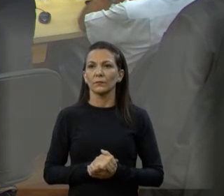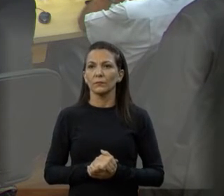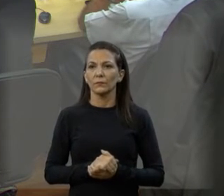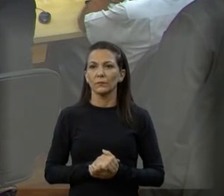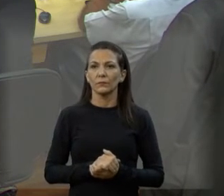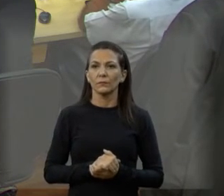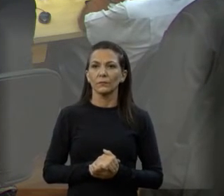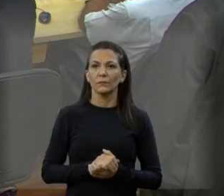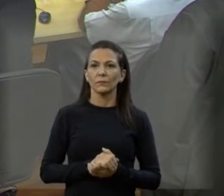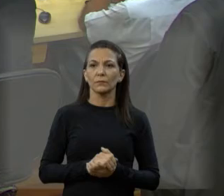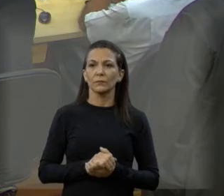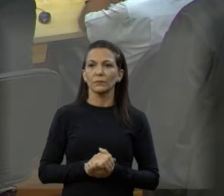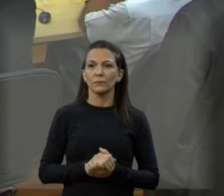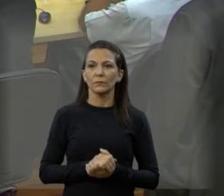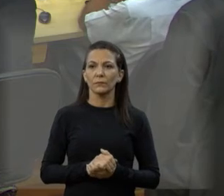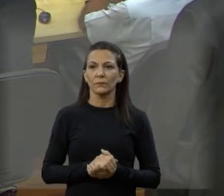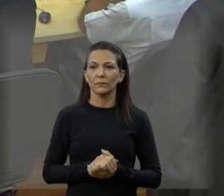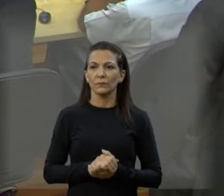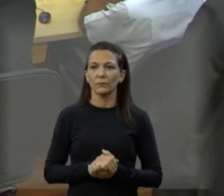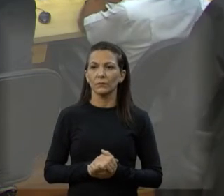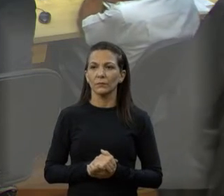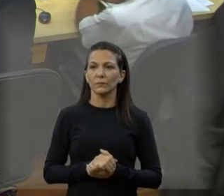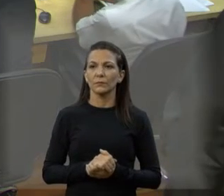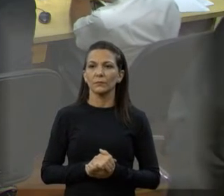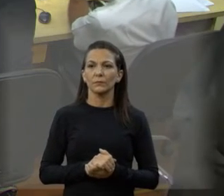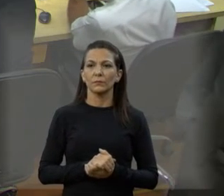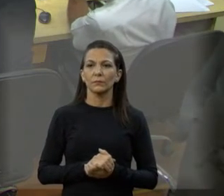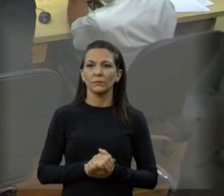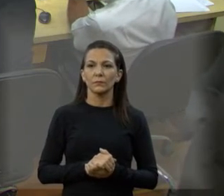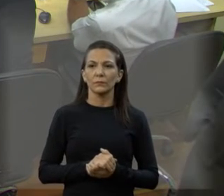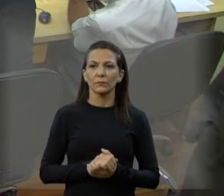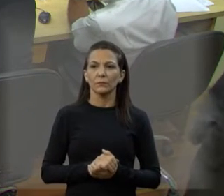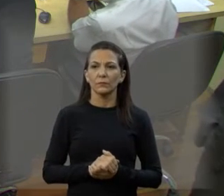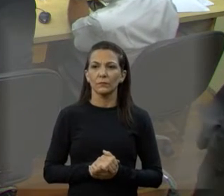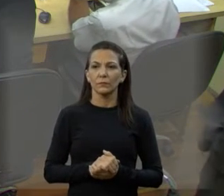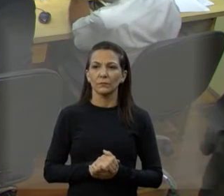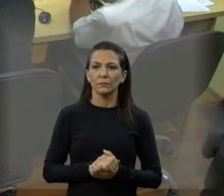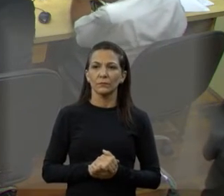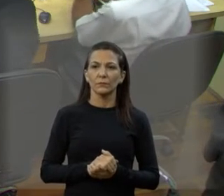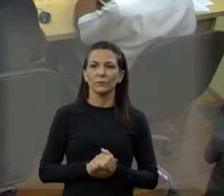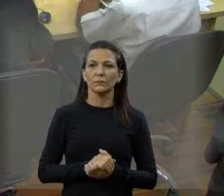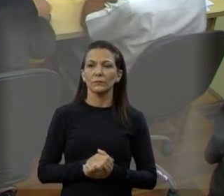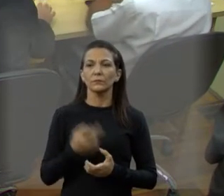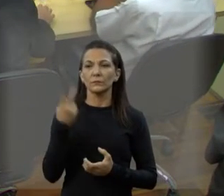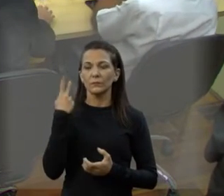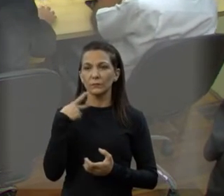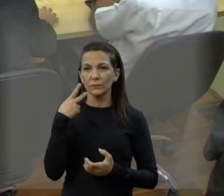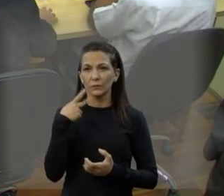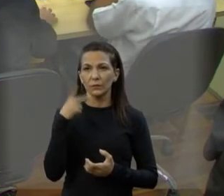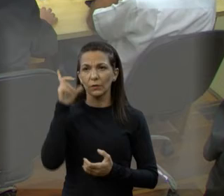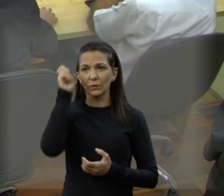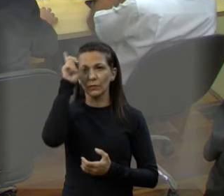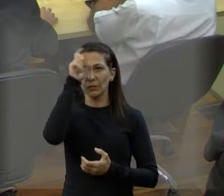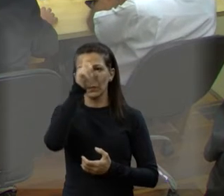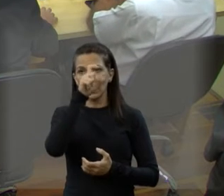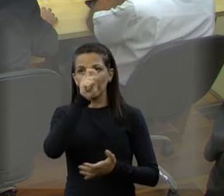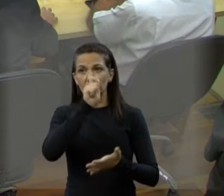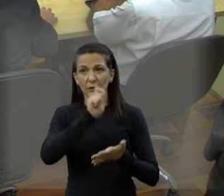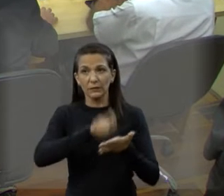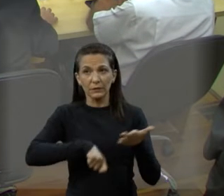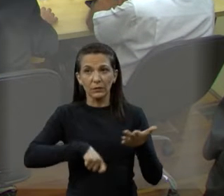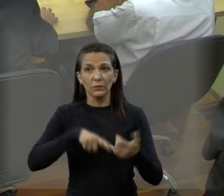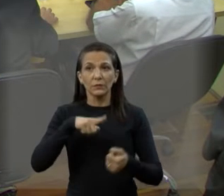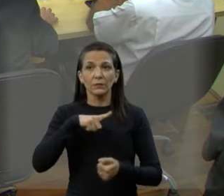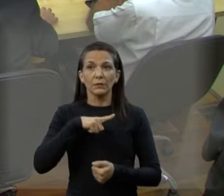e escrevendo jogador Lucas algum Vereador vereadora tá com dificuldade então